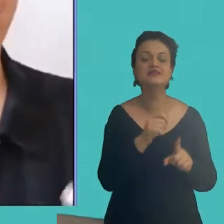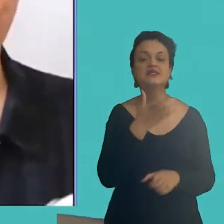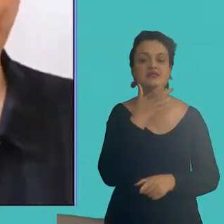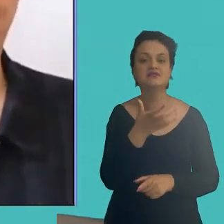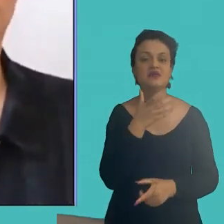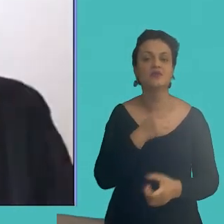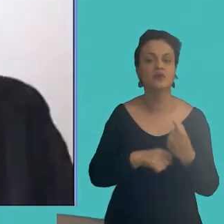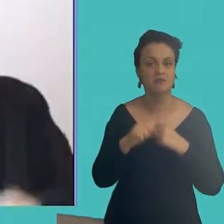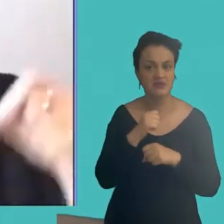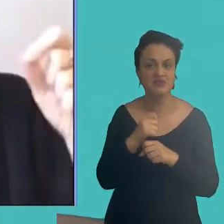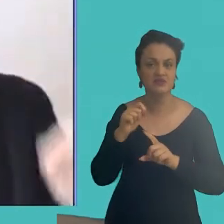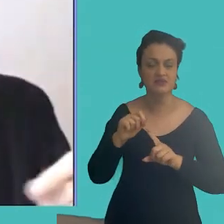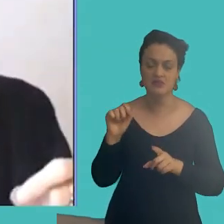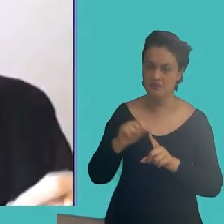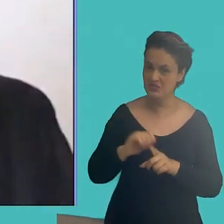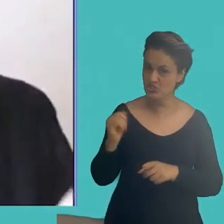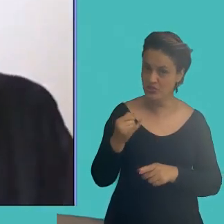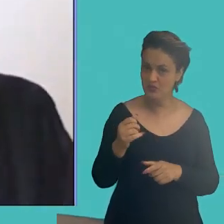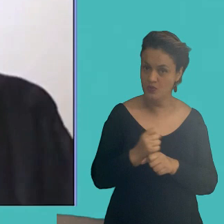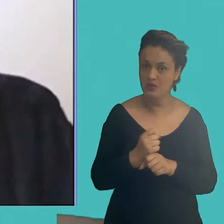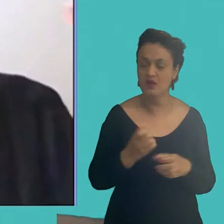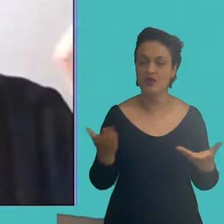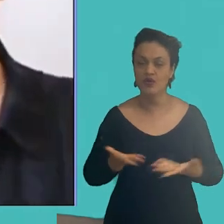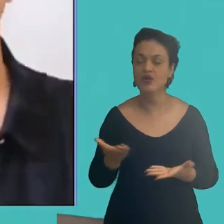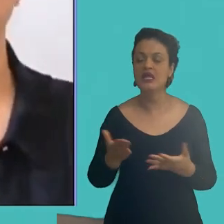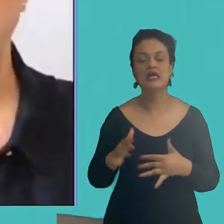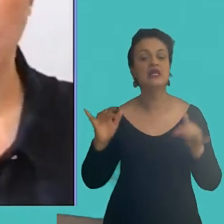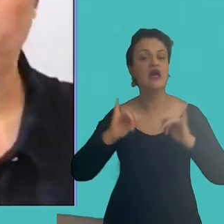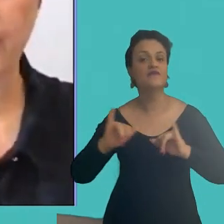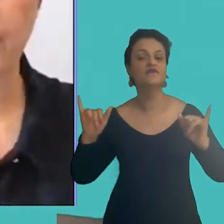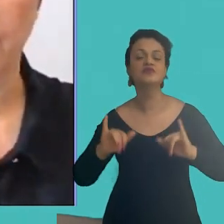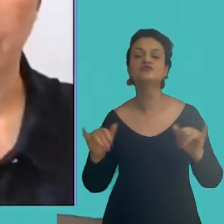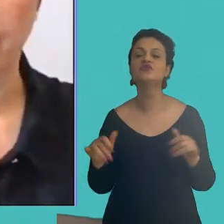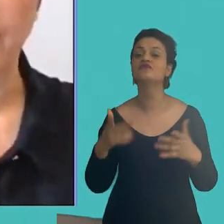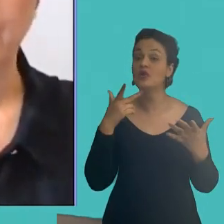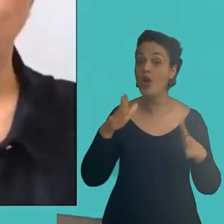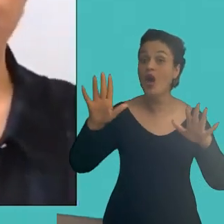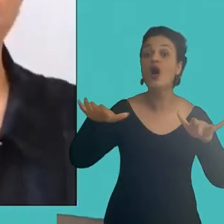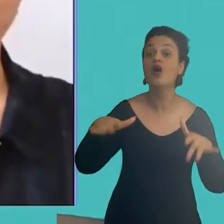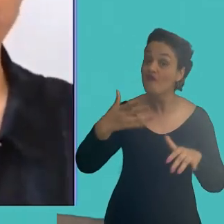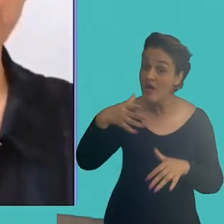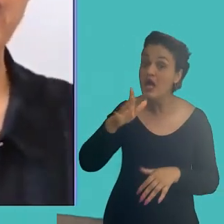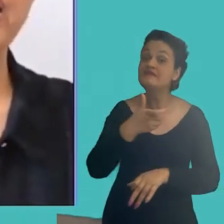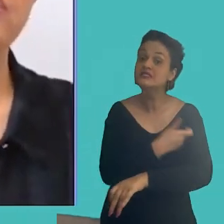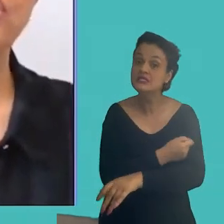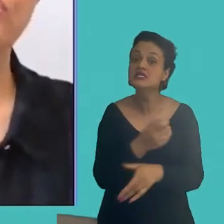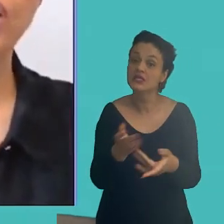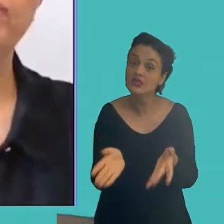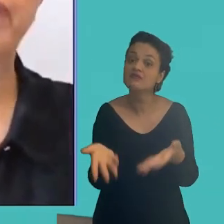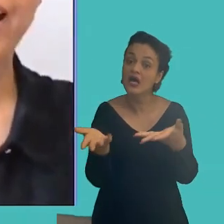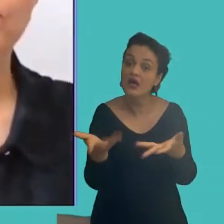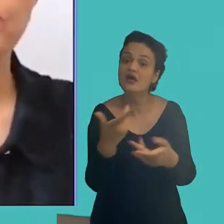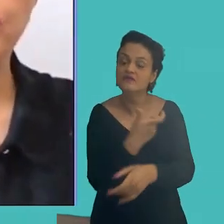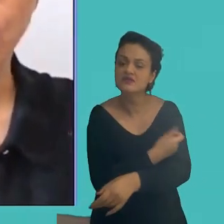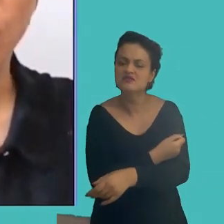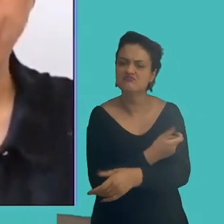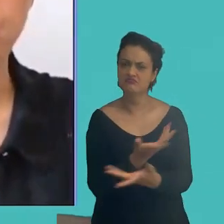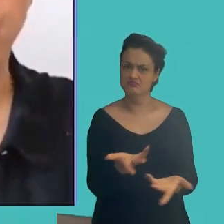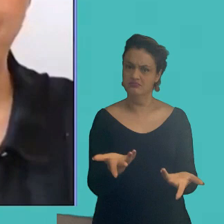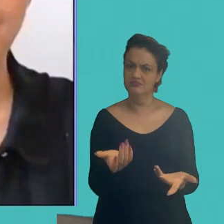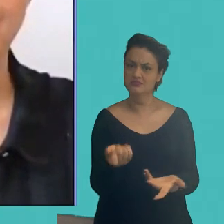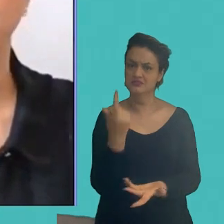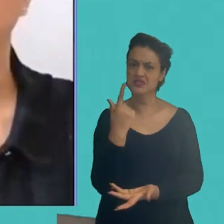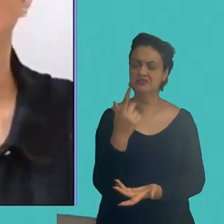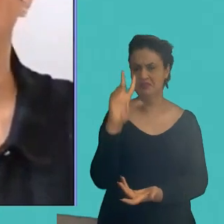fez uma série de declarações públicas recomendando as vacinas. ou seja, contrariando a sua